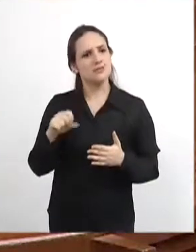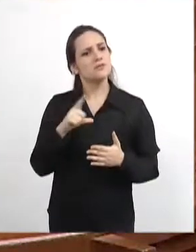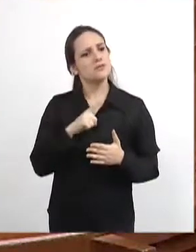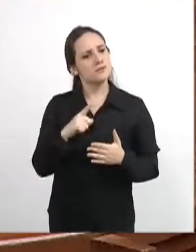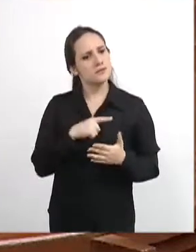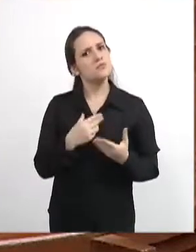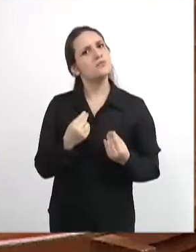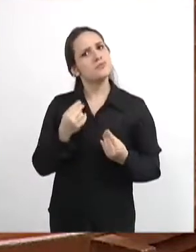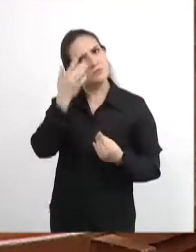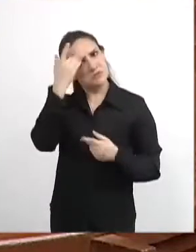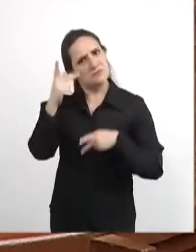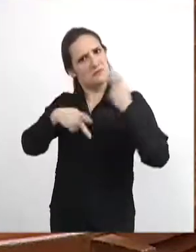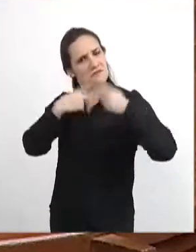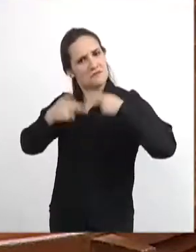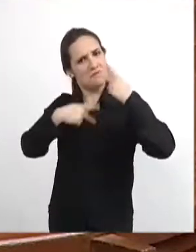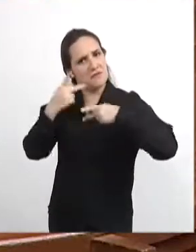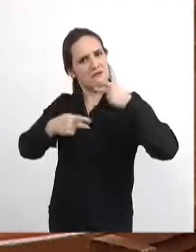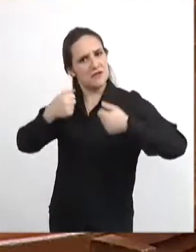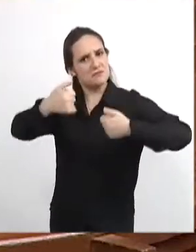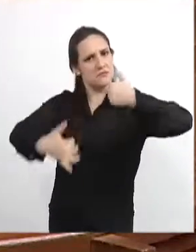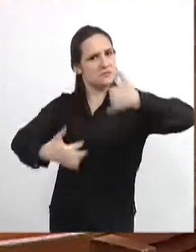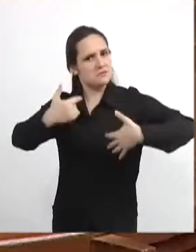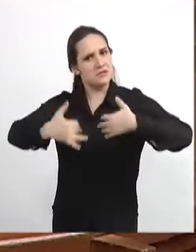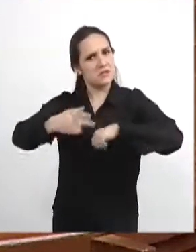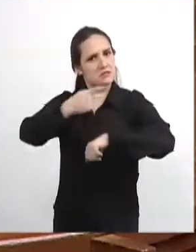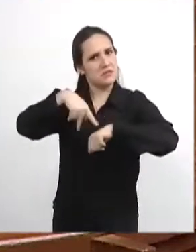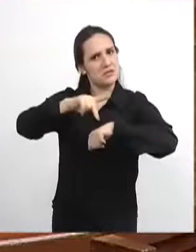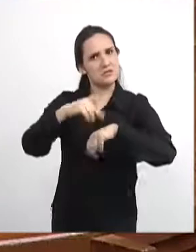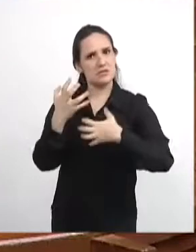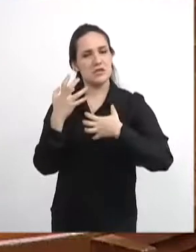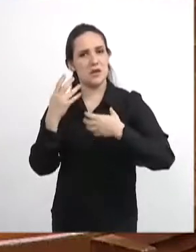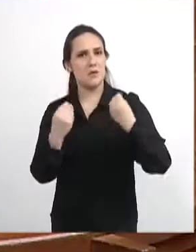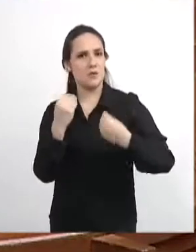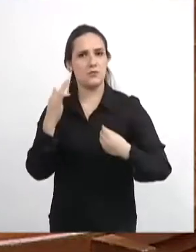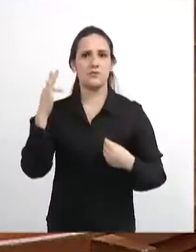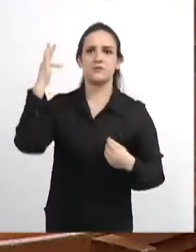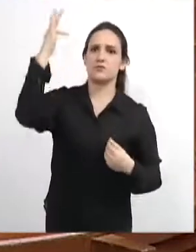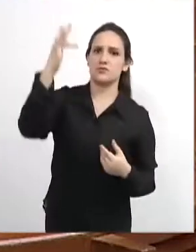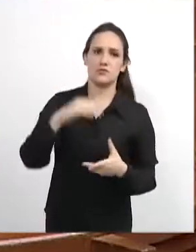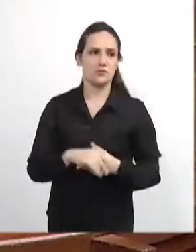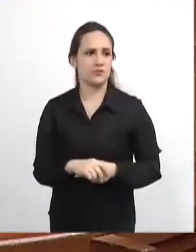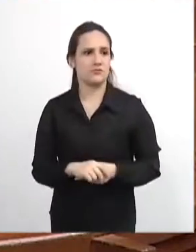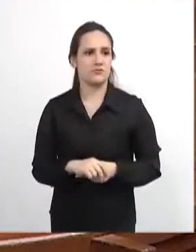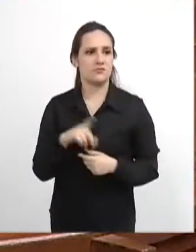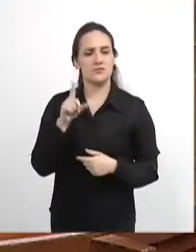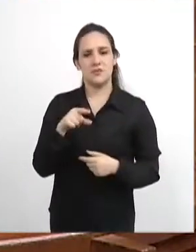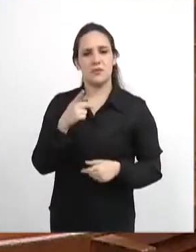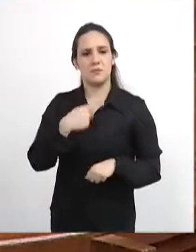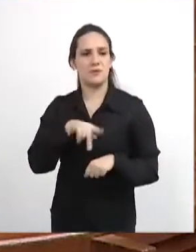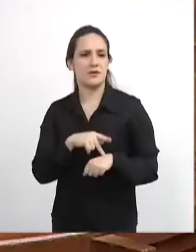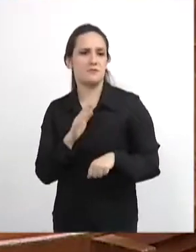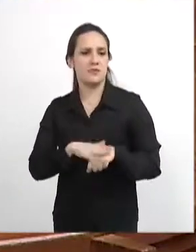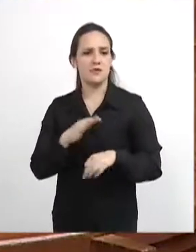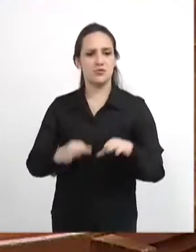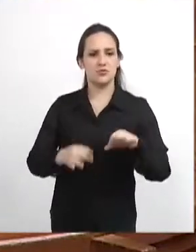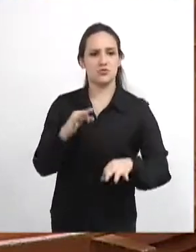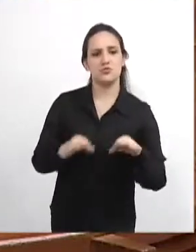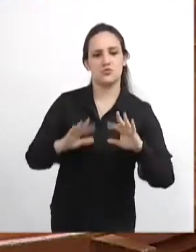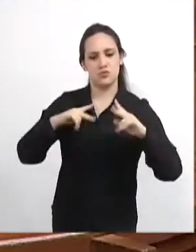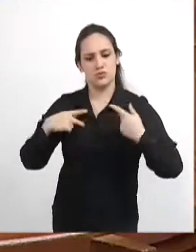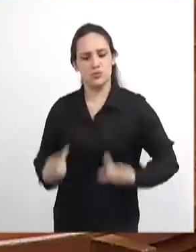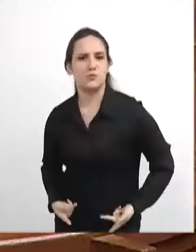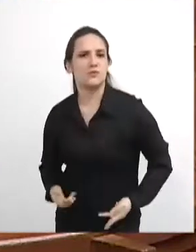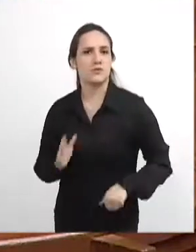muita desenvoltura, já falando do país que gostaria de ter, de um país realmente mais justo, de um país mais humano,